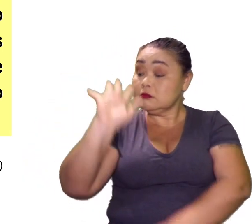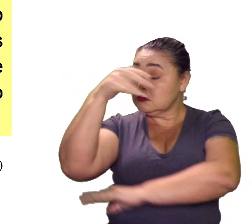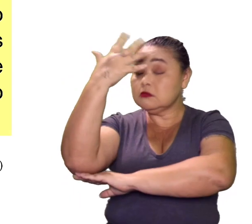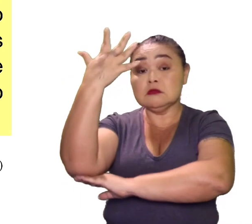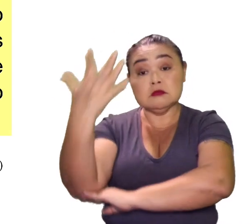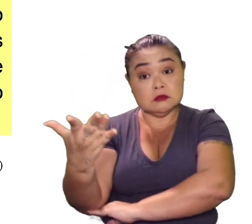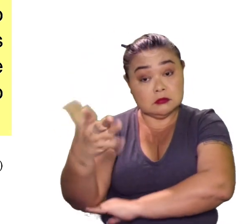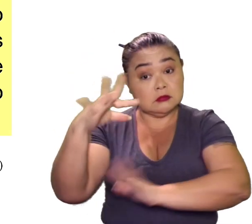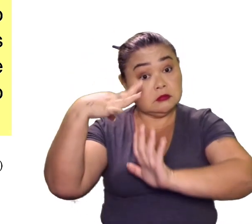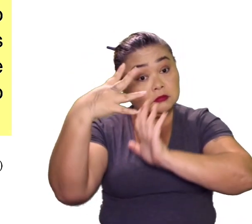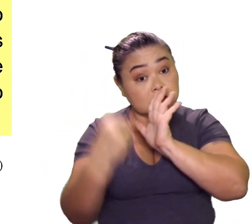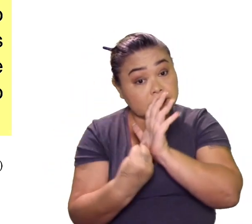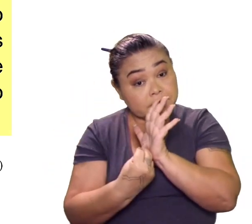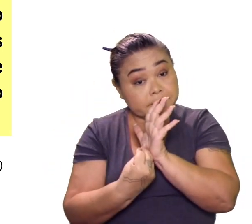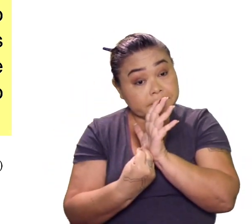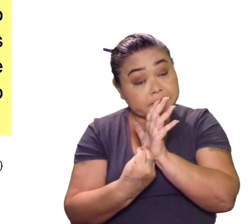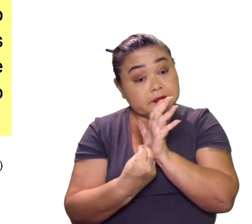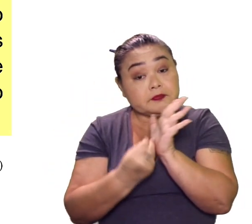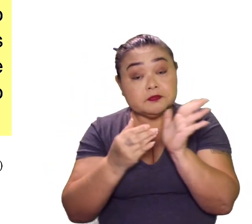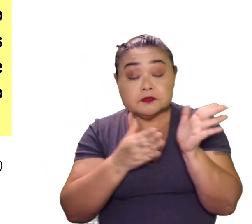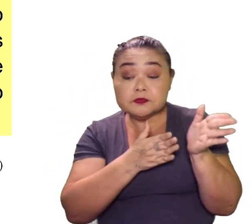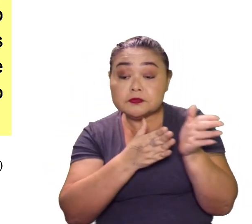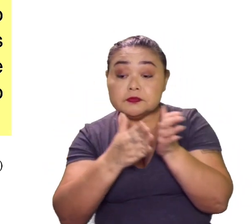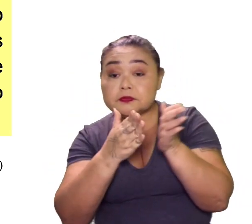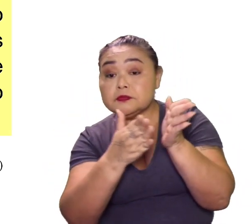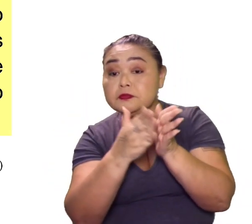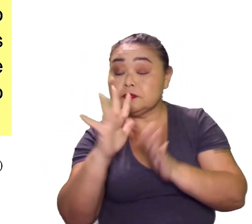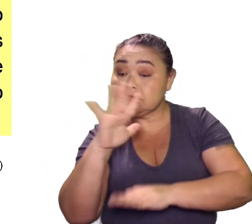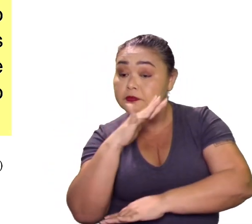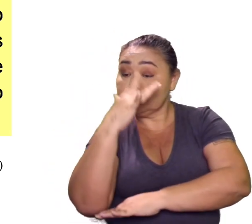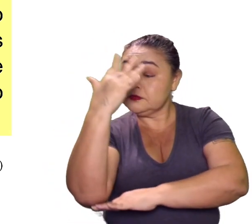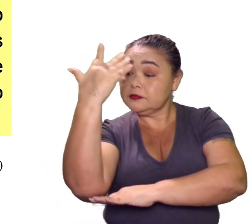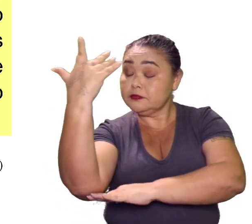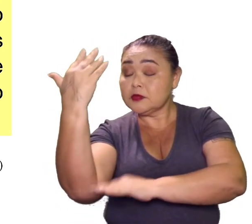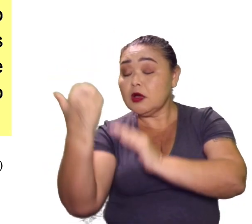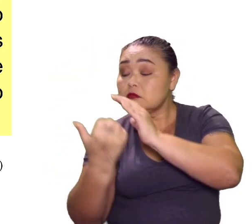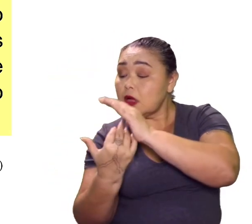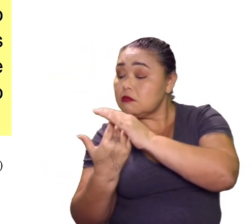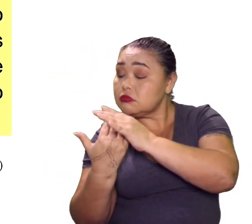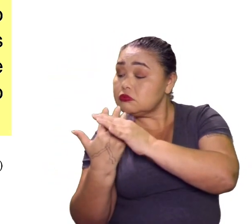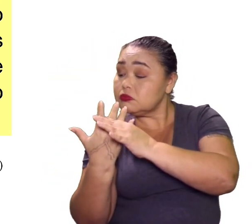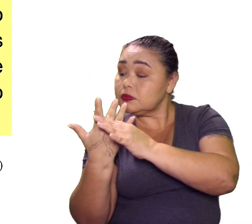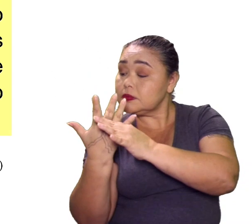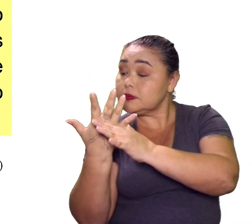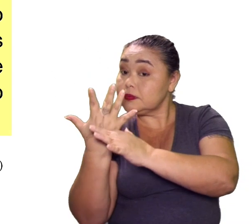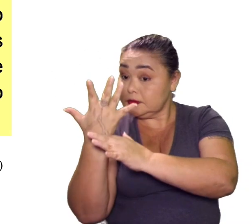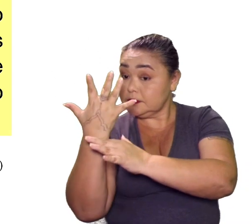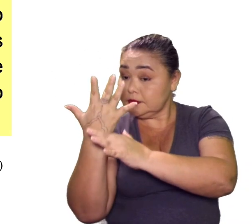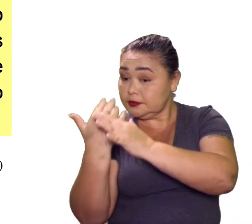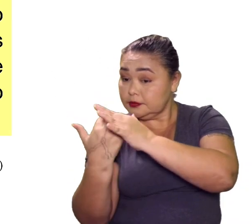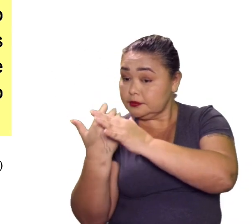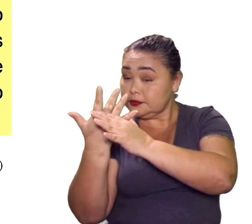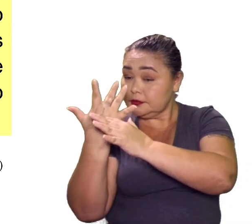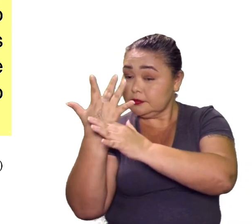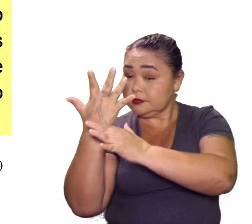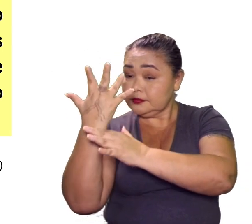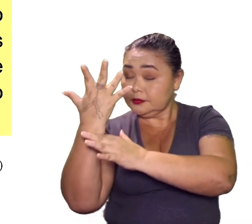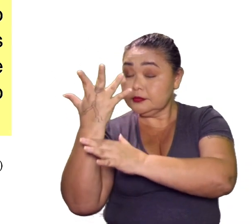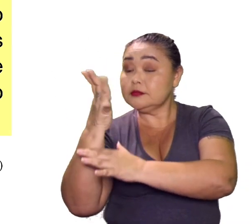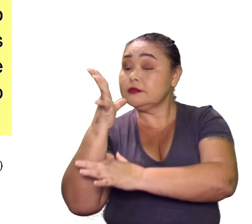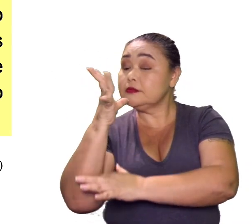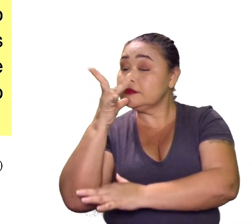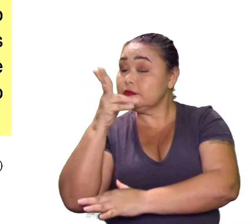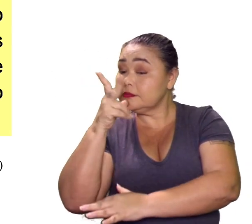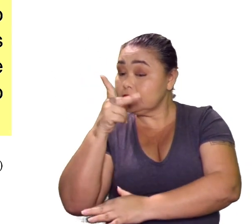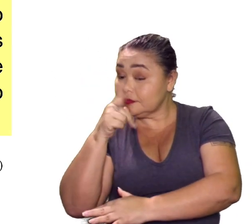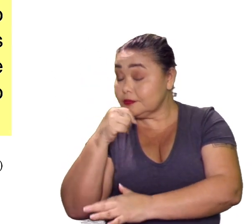desmatadas na Amazônia tornaram-se em passagens ou florestas em regeneração. E que, diga-se de passagem, né, Carlinhos, demora muito para